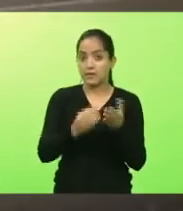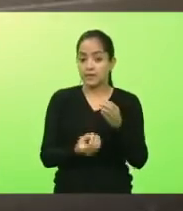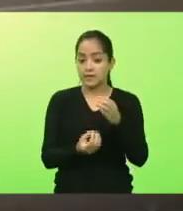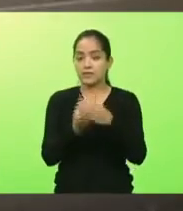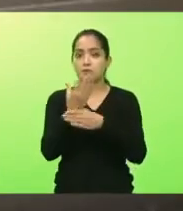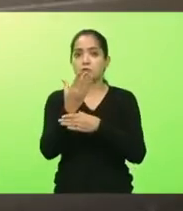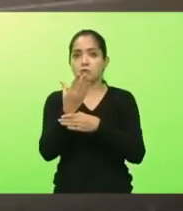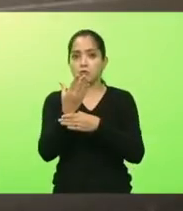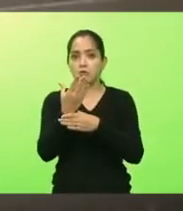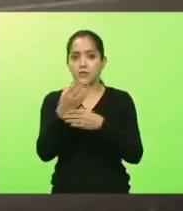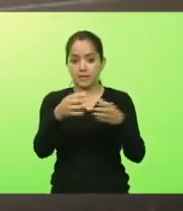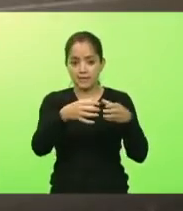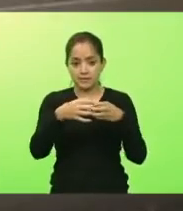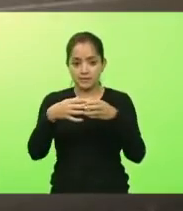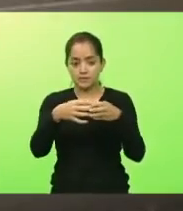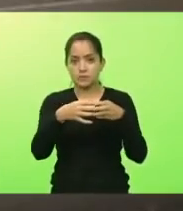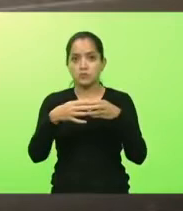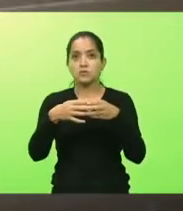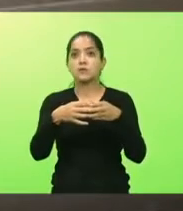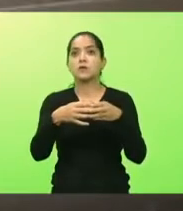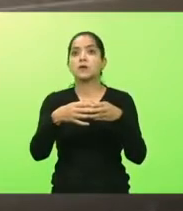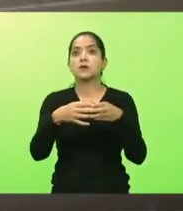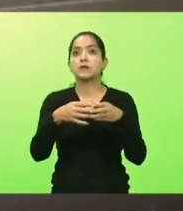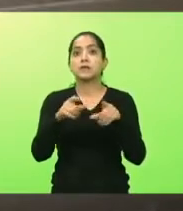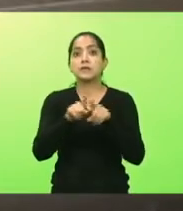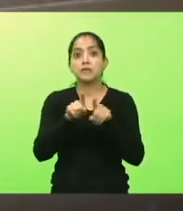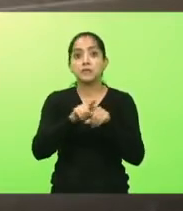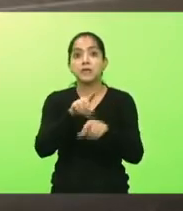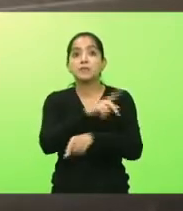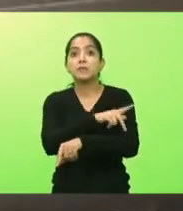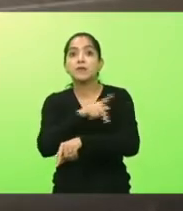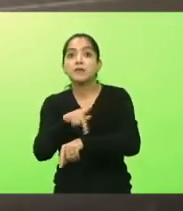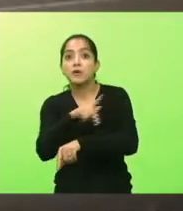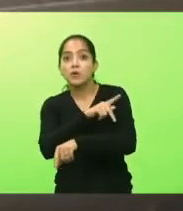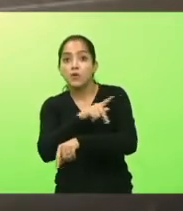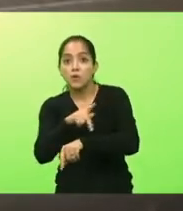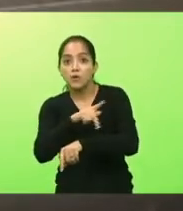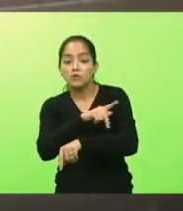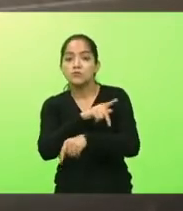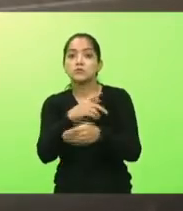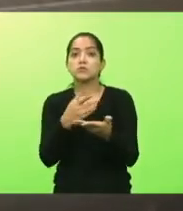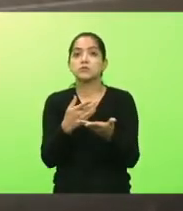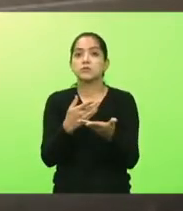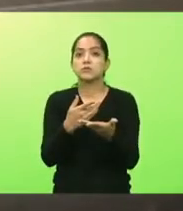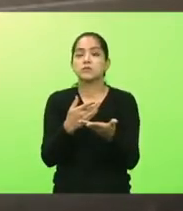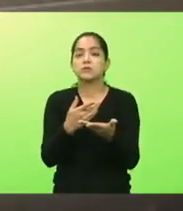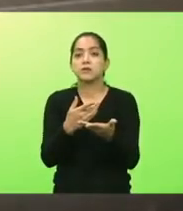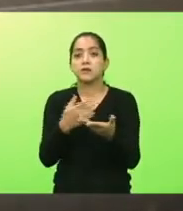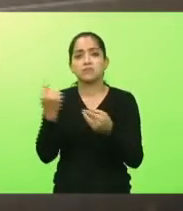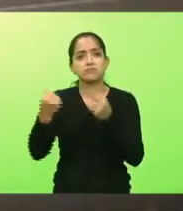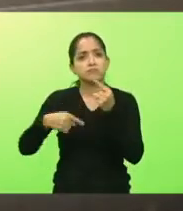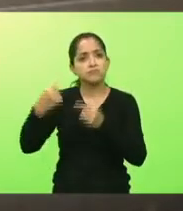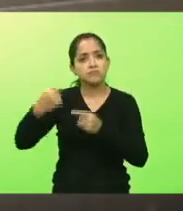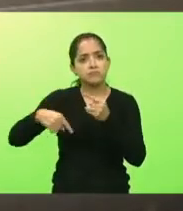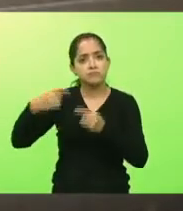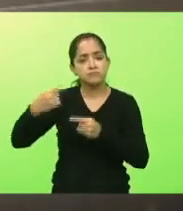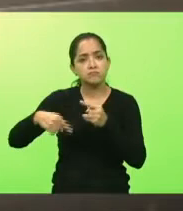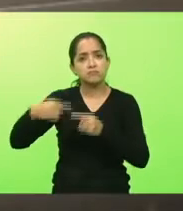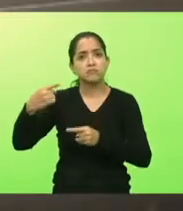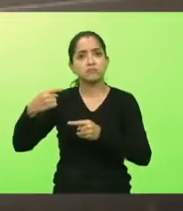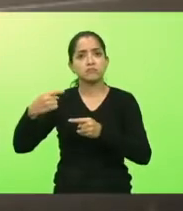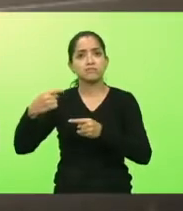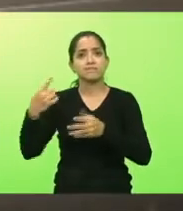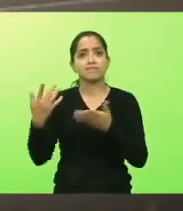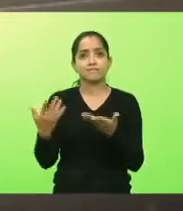né? Um dos GTs é Medidas Pedagógicas, e nós estamos discutindo isso por conta de que há um grande